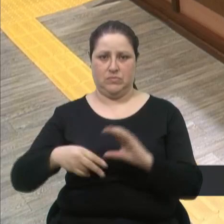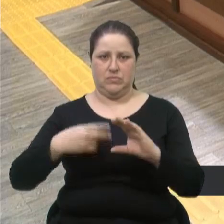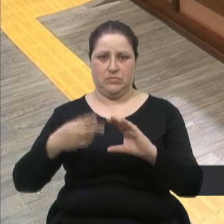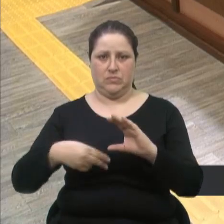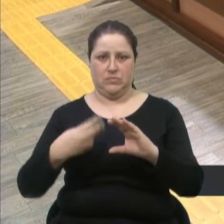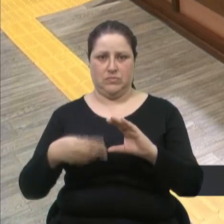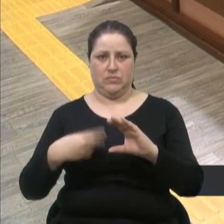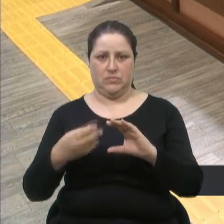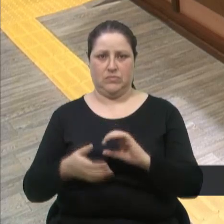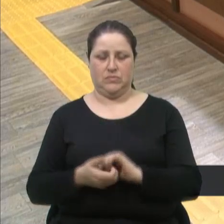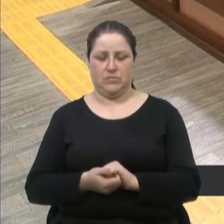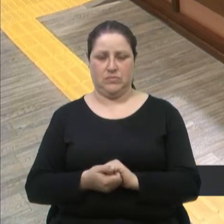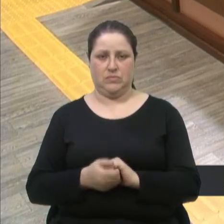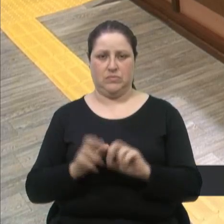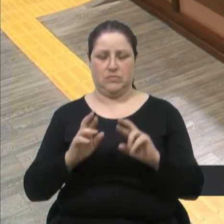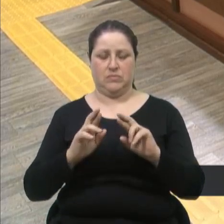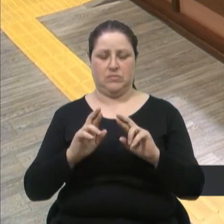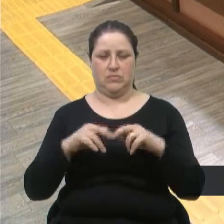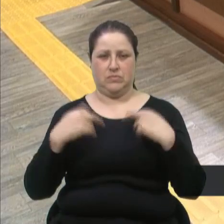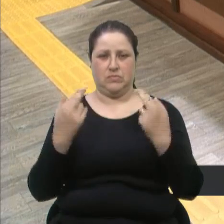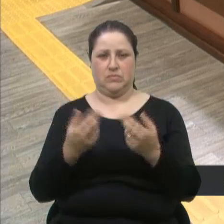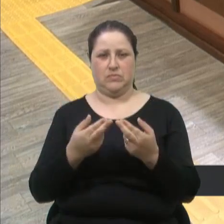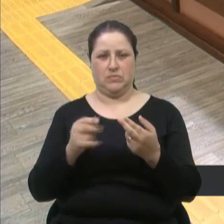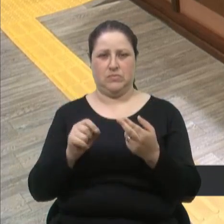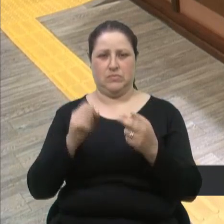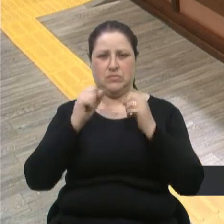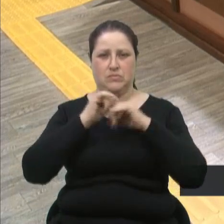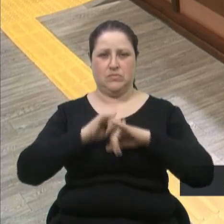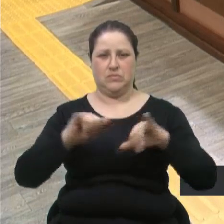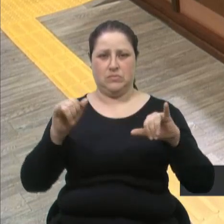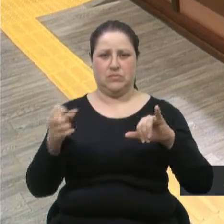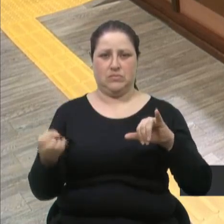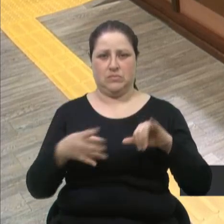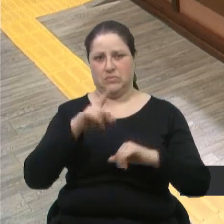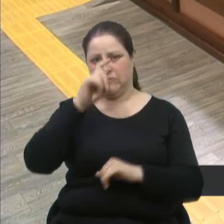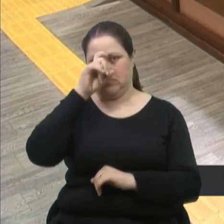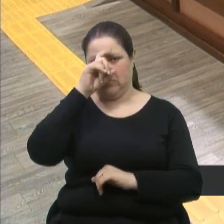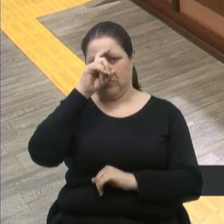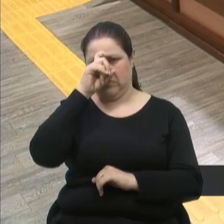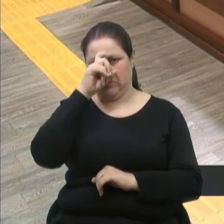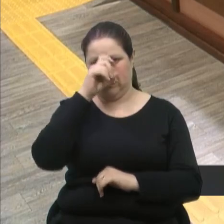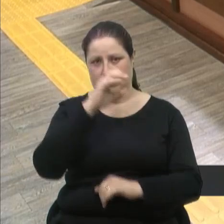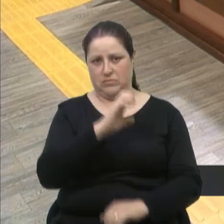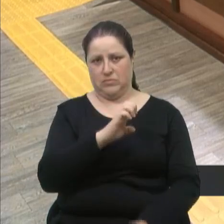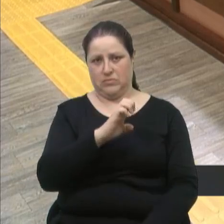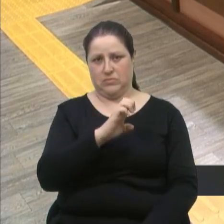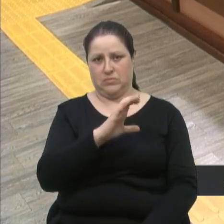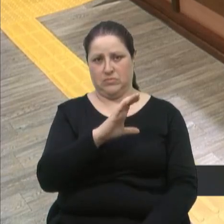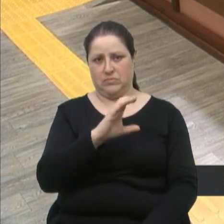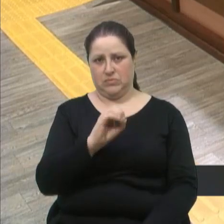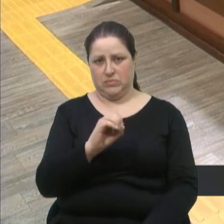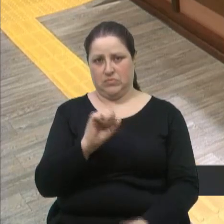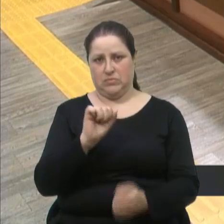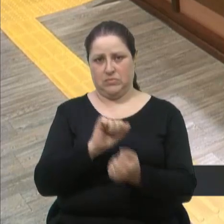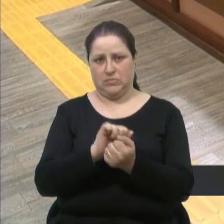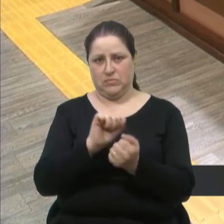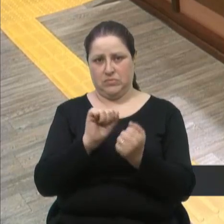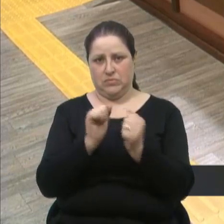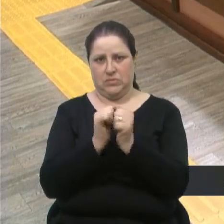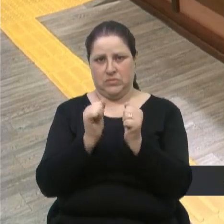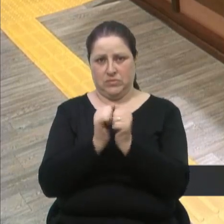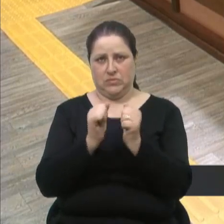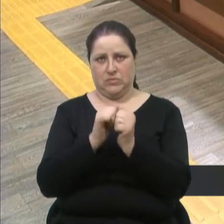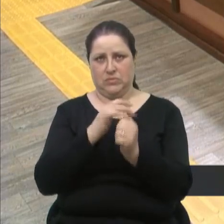de Vereadores na cerimônia de anúncio do novo Hospital Ecossistema de Saúde Prime,